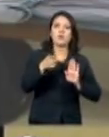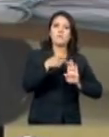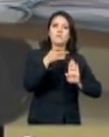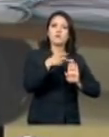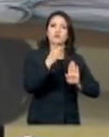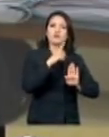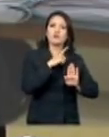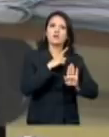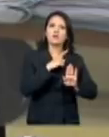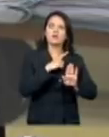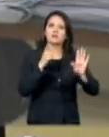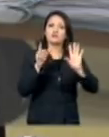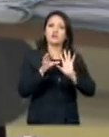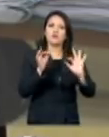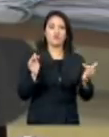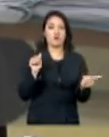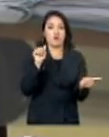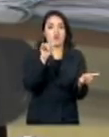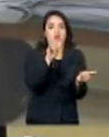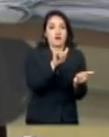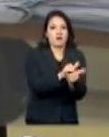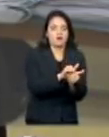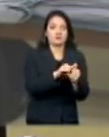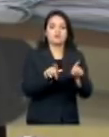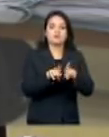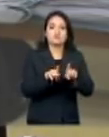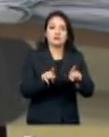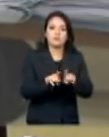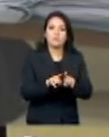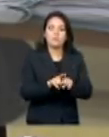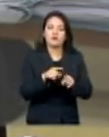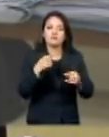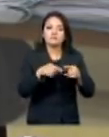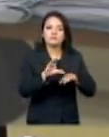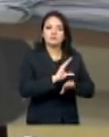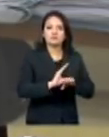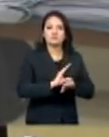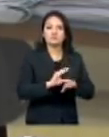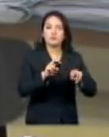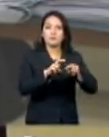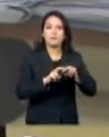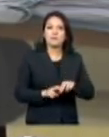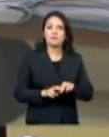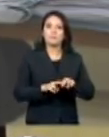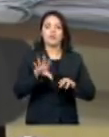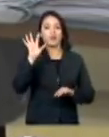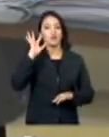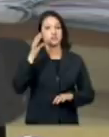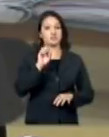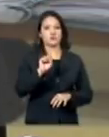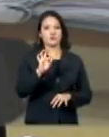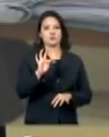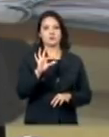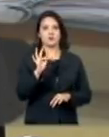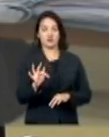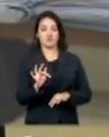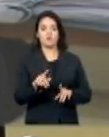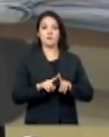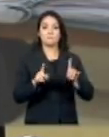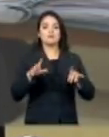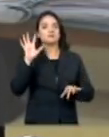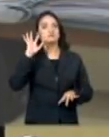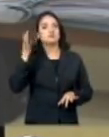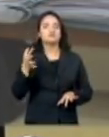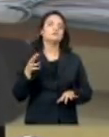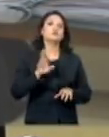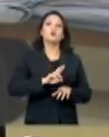recai a pechincha da inconstitucionalidade de acordo com a justiça dentro do stf a revisão de tauá cosmetal prazo do